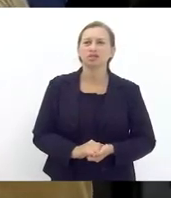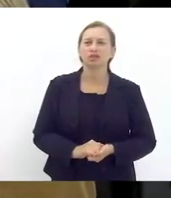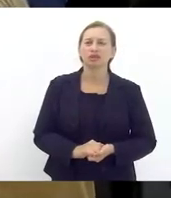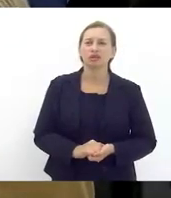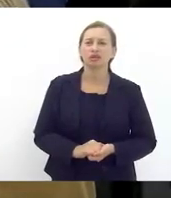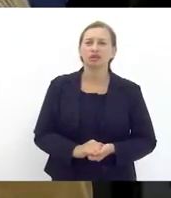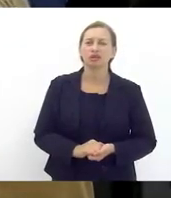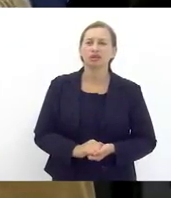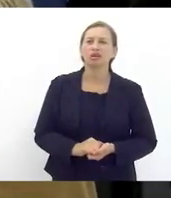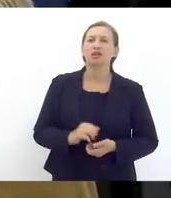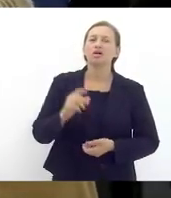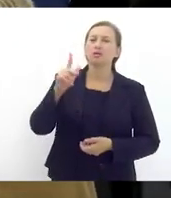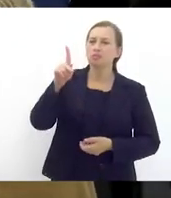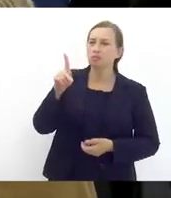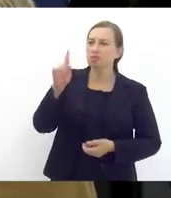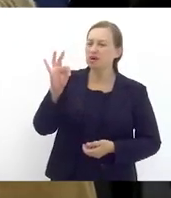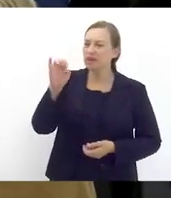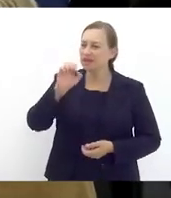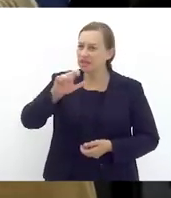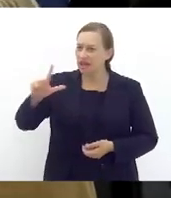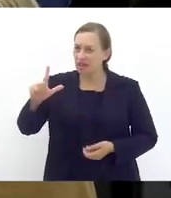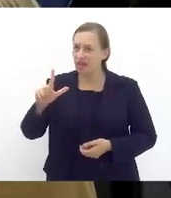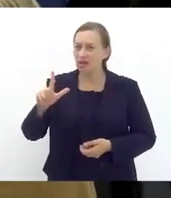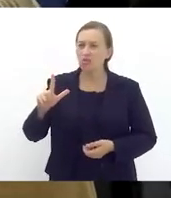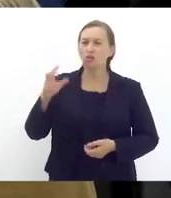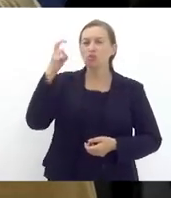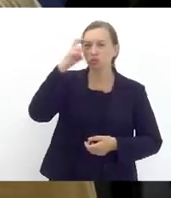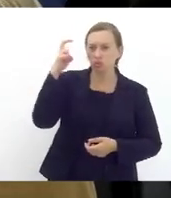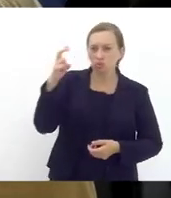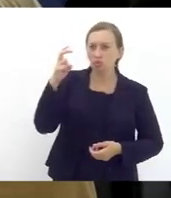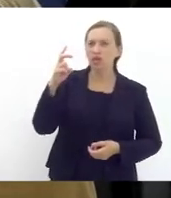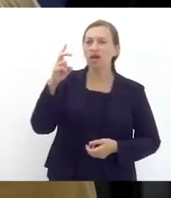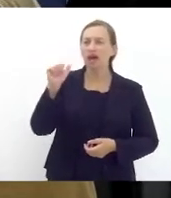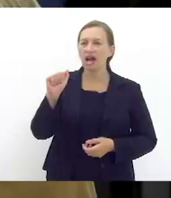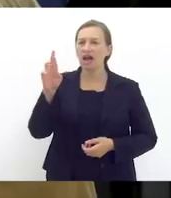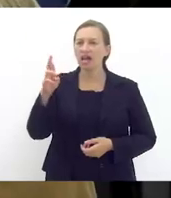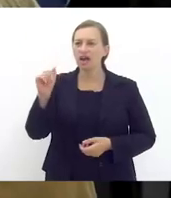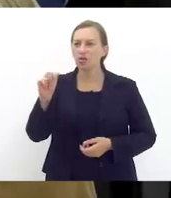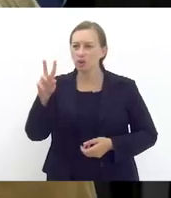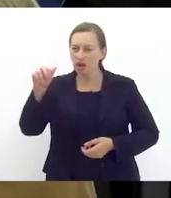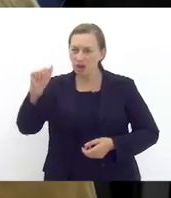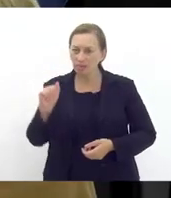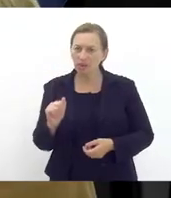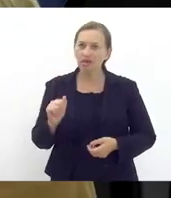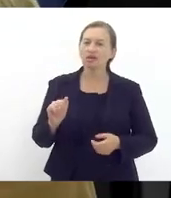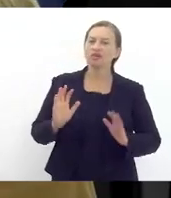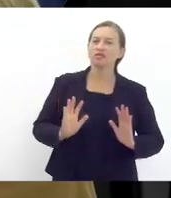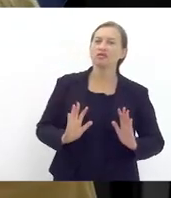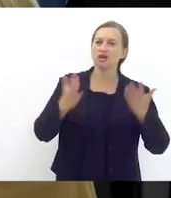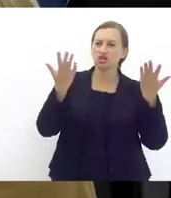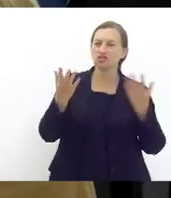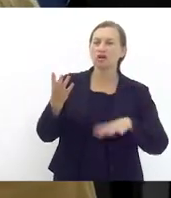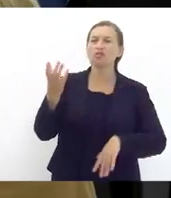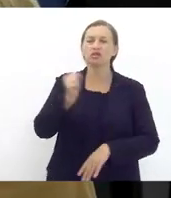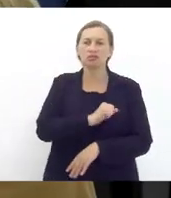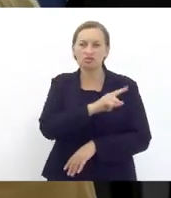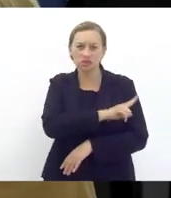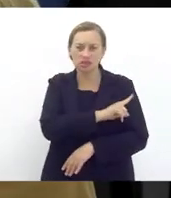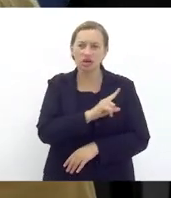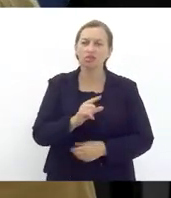O Raoni Pimentel sensor de Cultura de Araruama Alberto Rodrigues festival literário de São Gonçalo